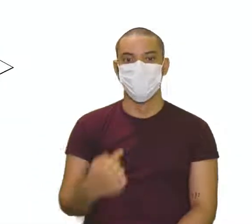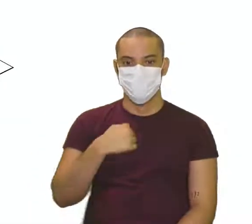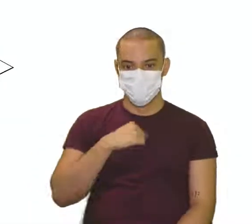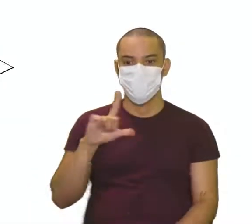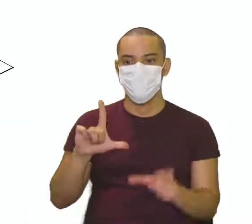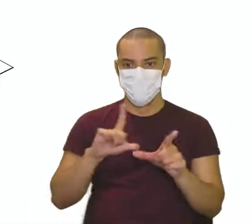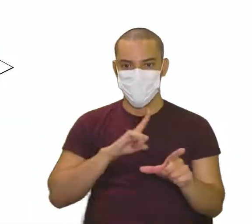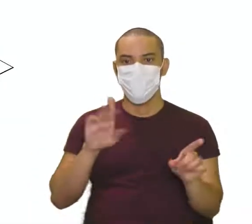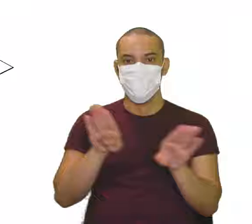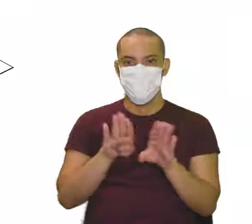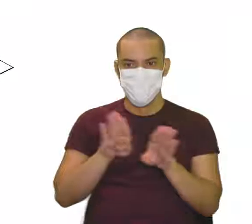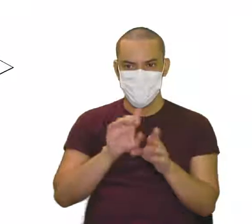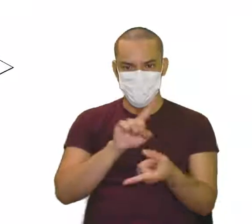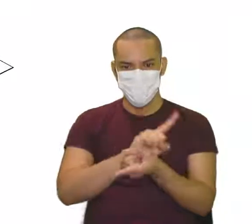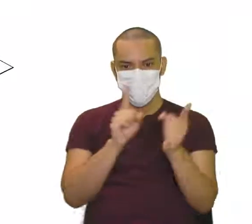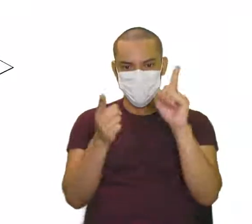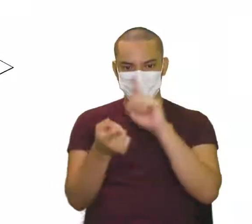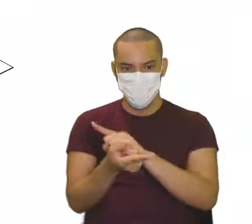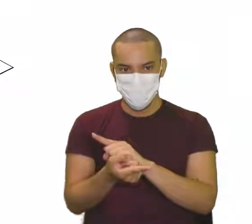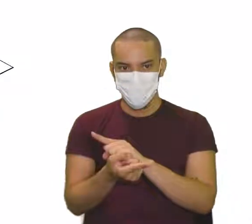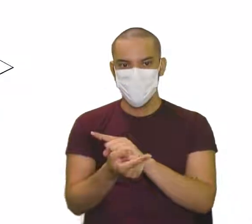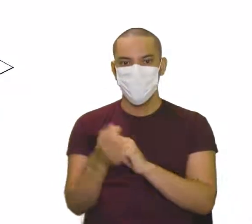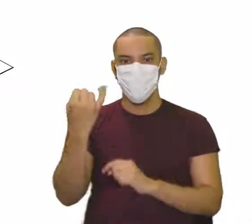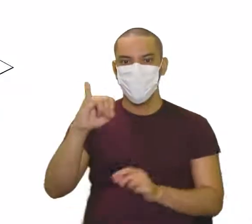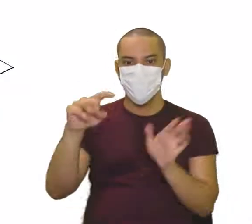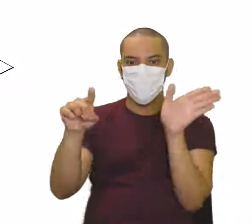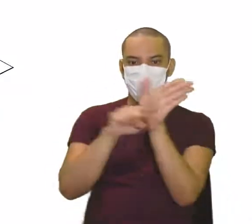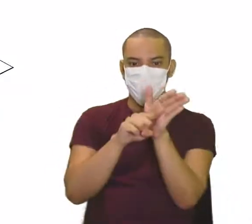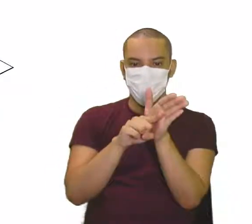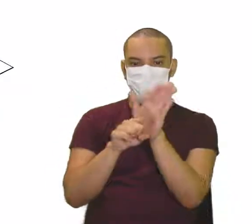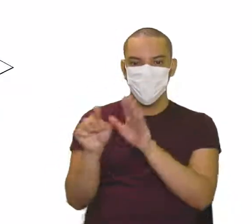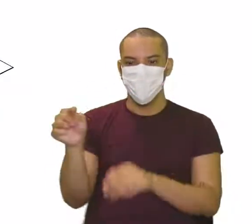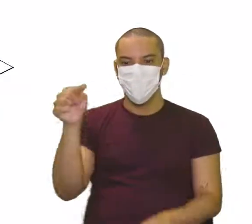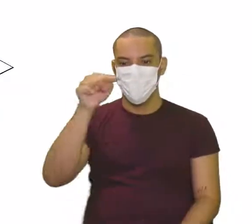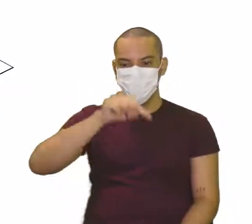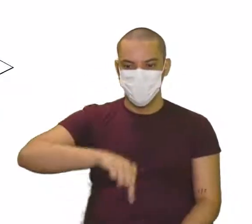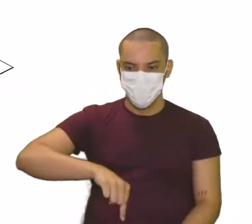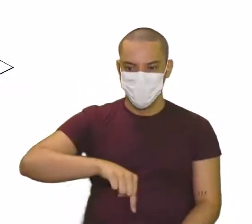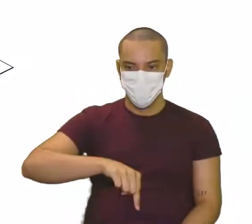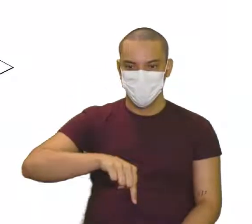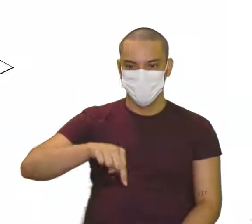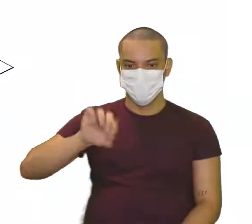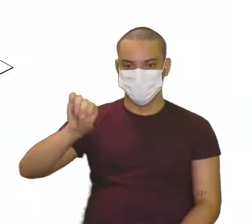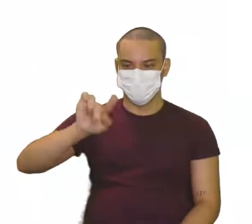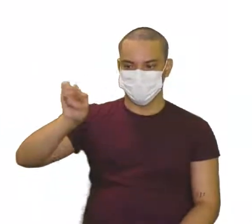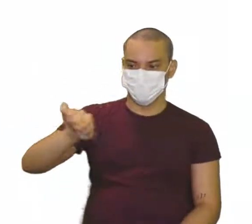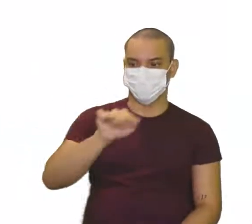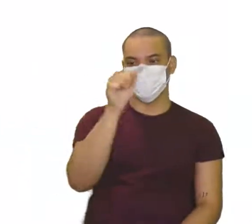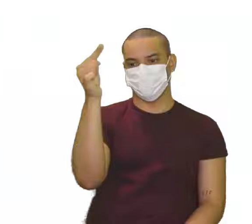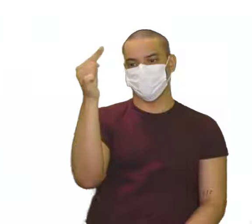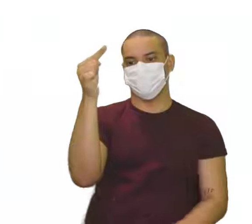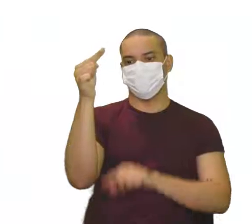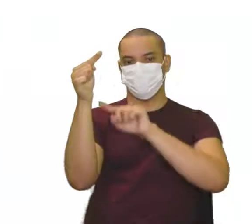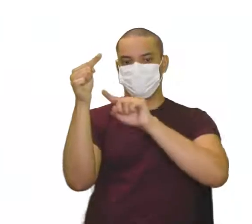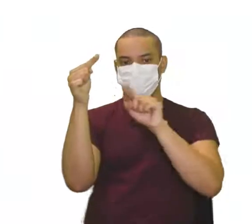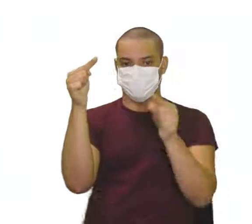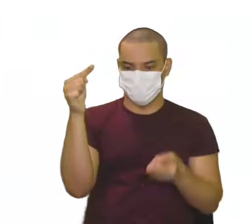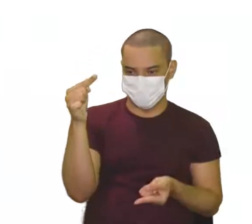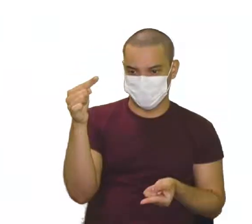contrário. Para cargas negativas, esse desvio acontece para baixo. Então, se liga só, tá aqui,